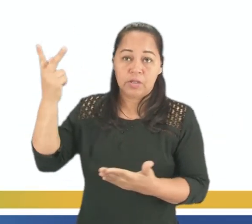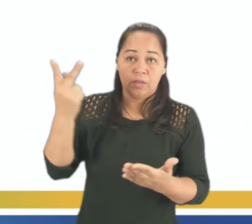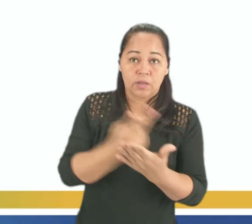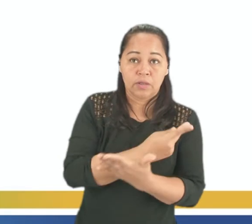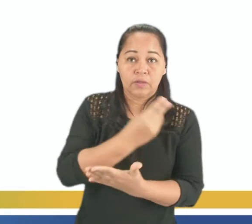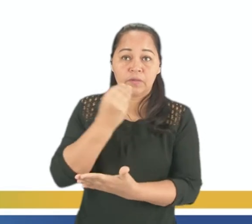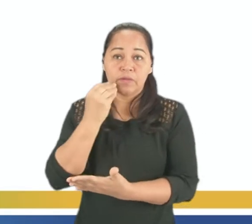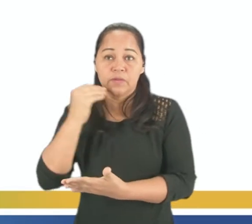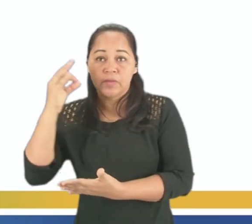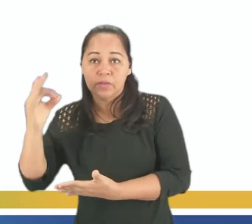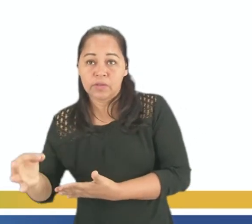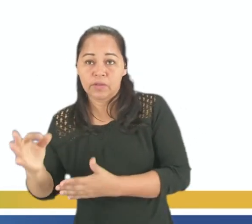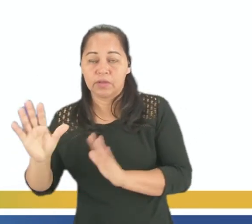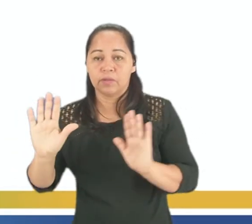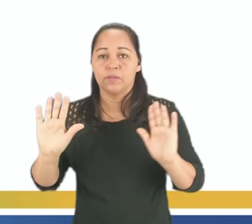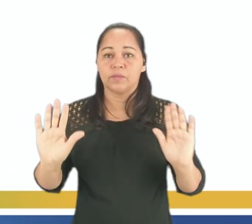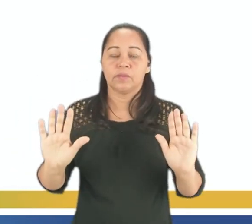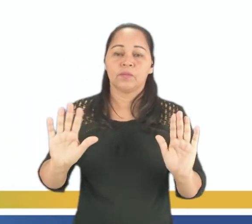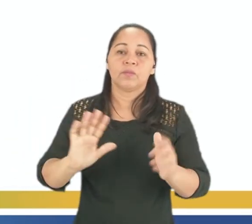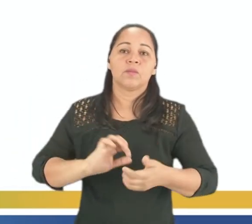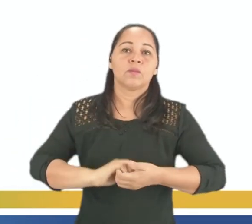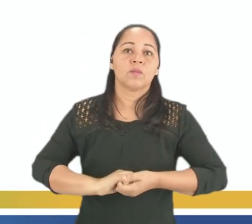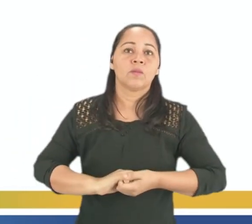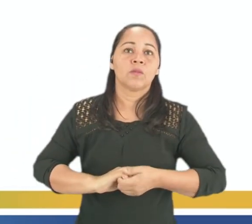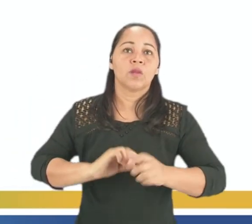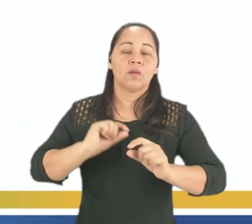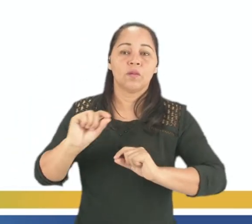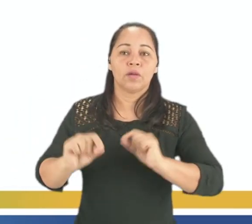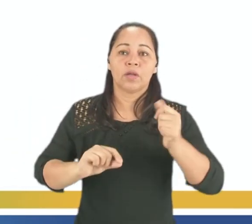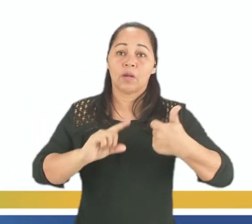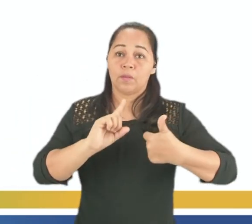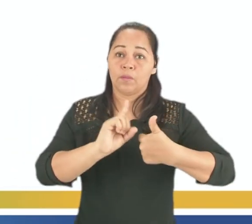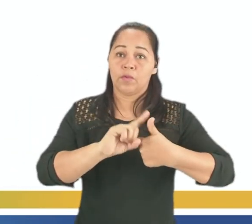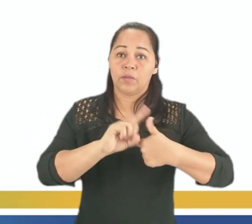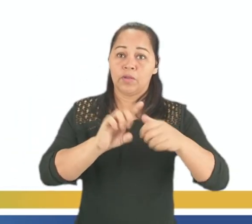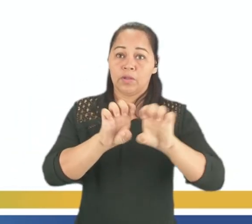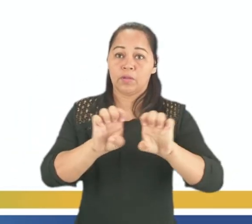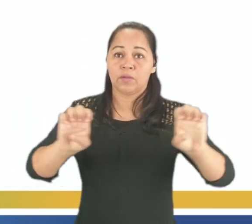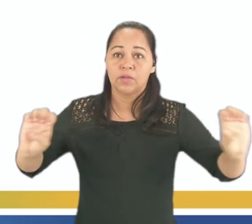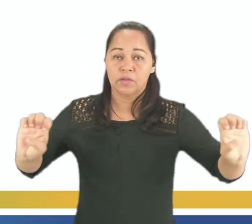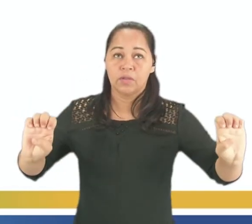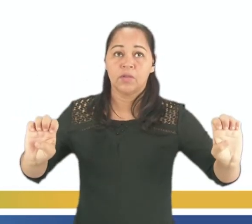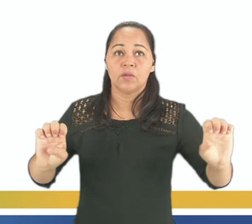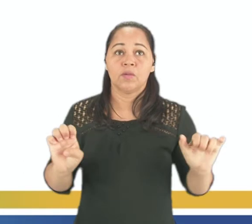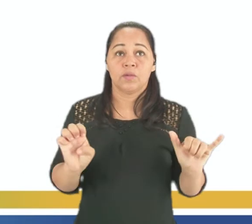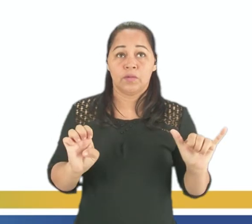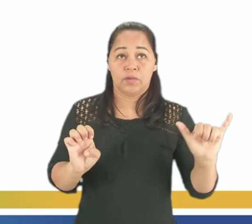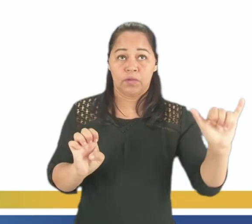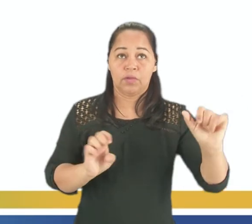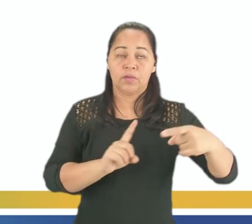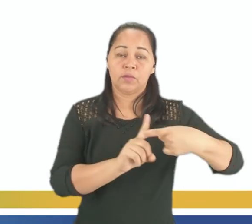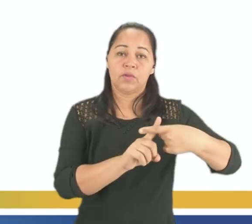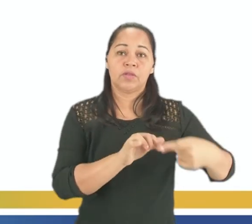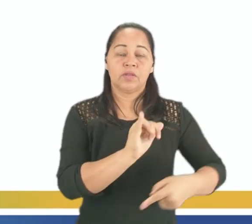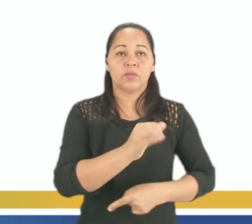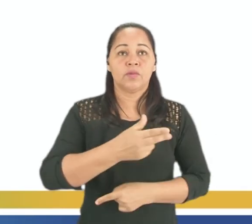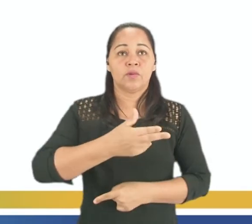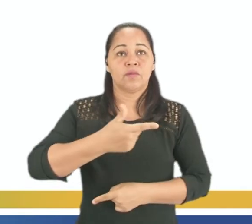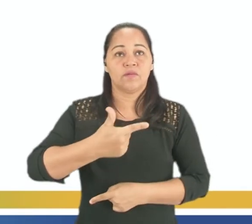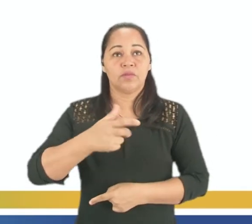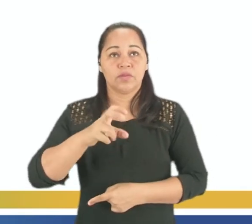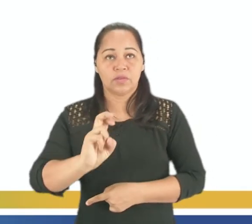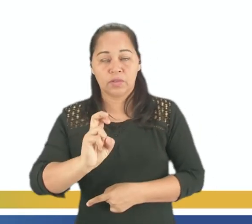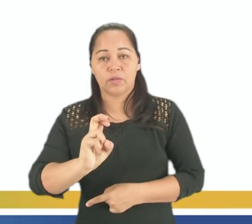erros. Então, nós chamaremos a primeira equação de x mais y igual a 25 de equação 1.